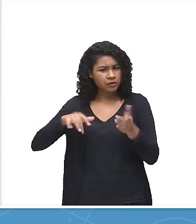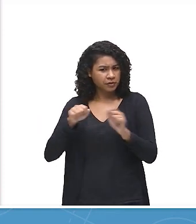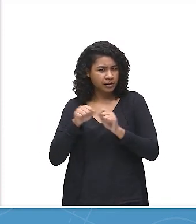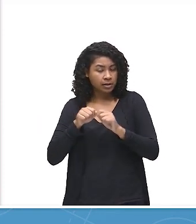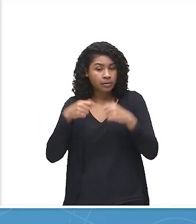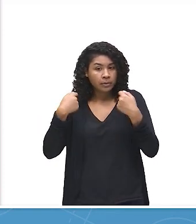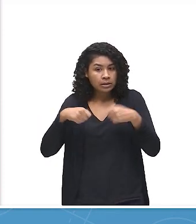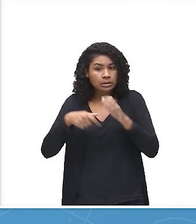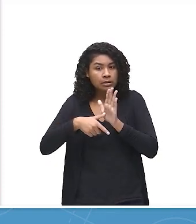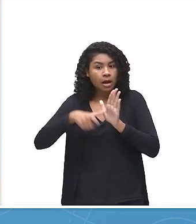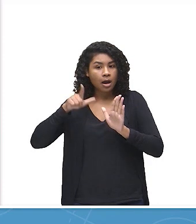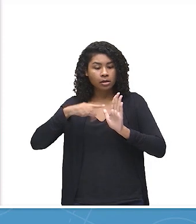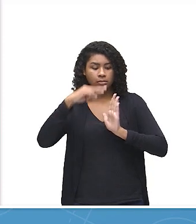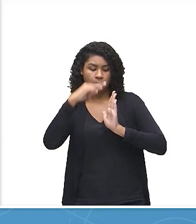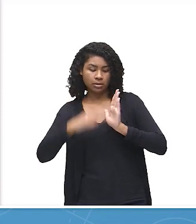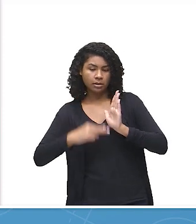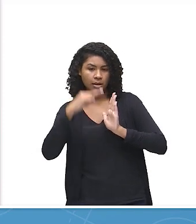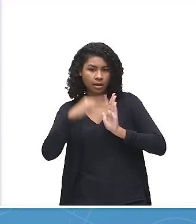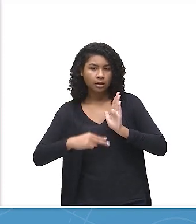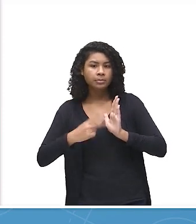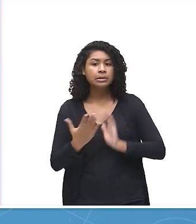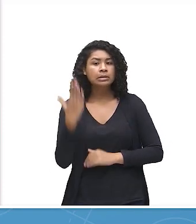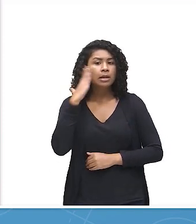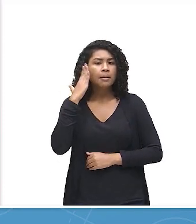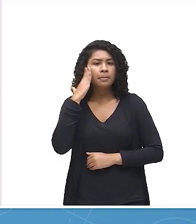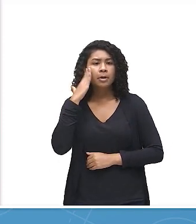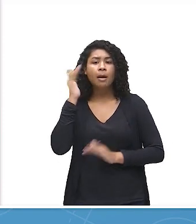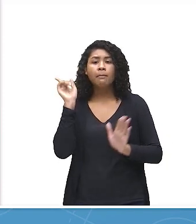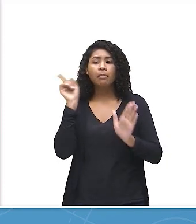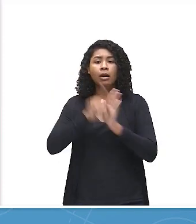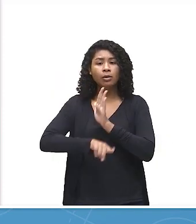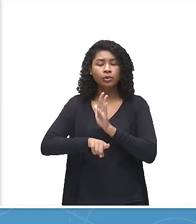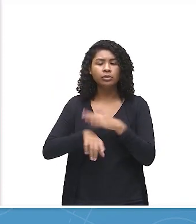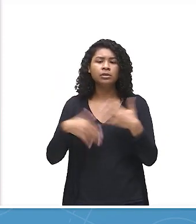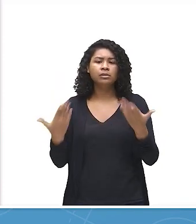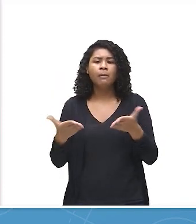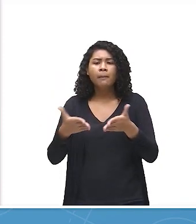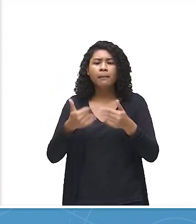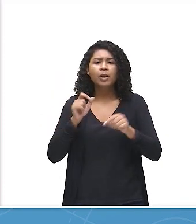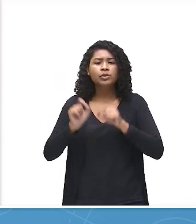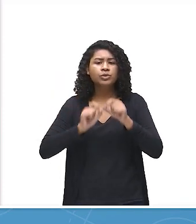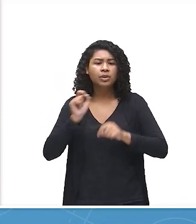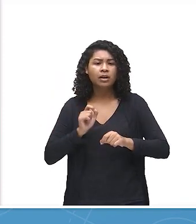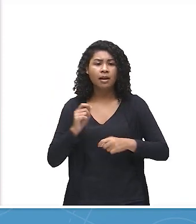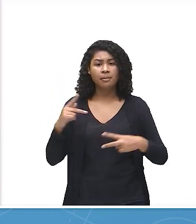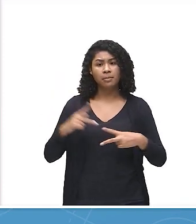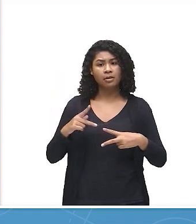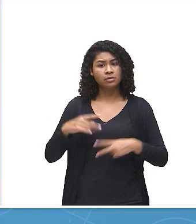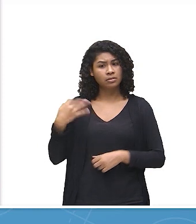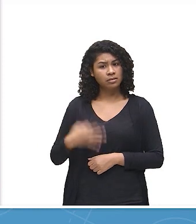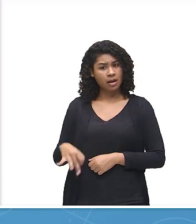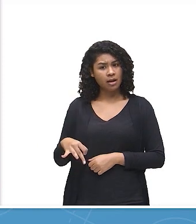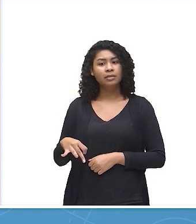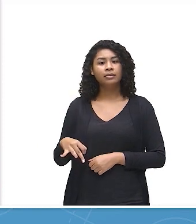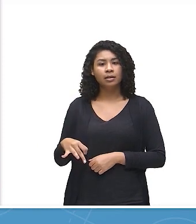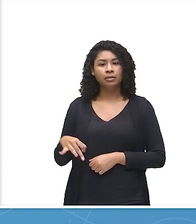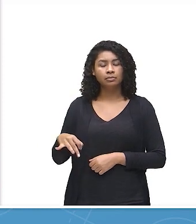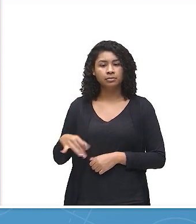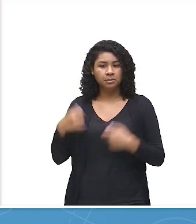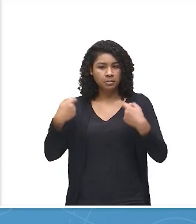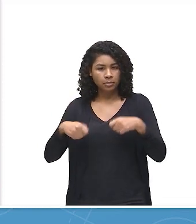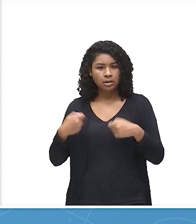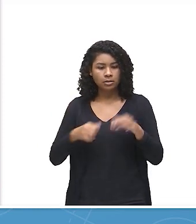uso mesmo. Então, eu sei o significado, mas eu não sei para que serve, e aí não adianta de nada, né? Agora, eu vou fazer os comentários de